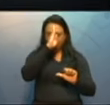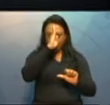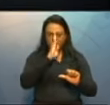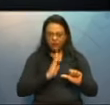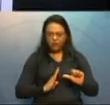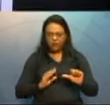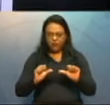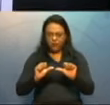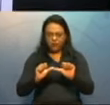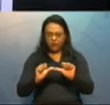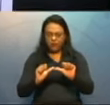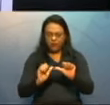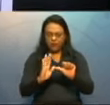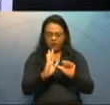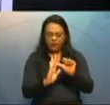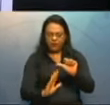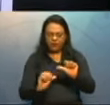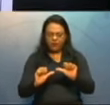simetria.